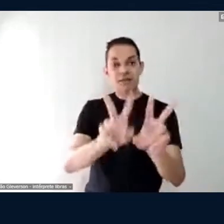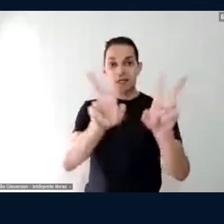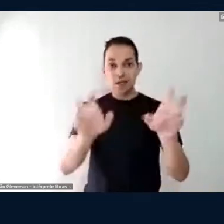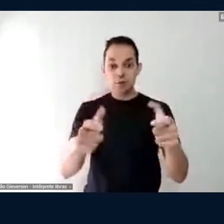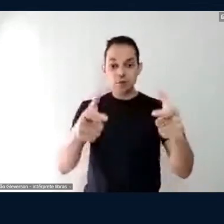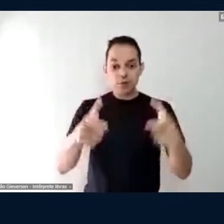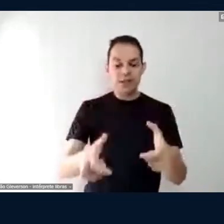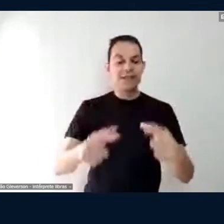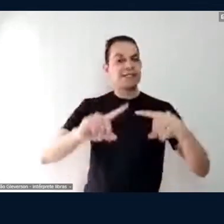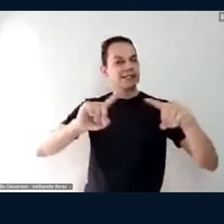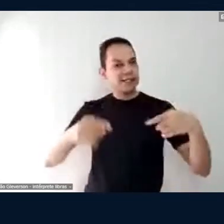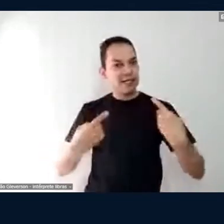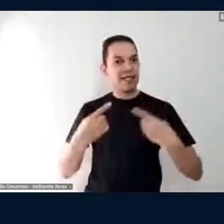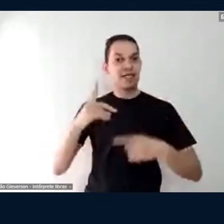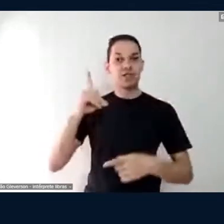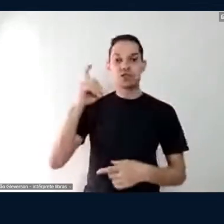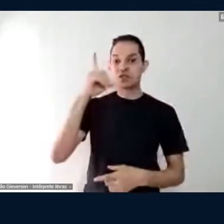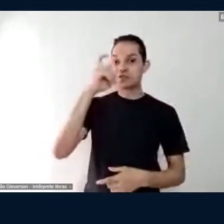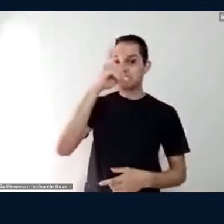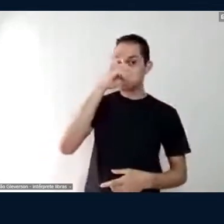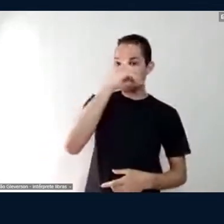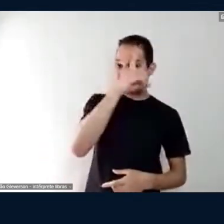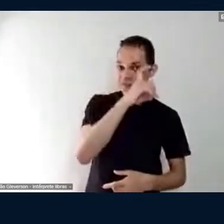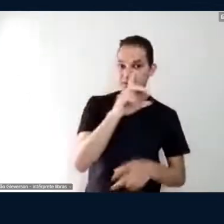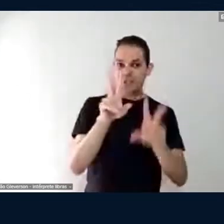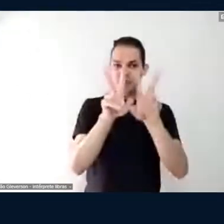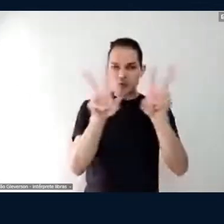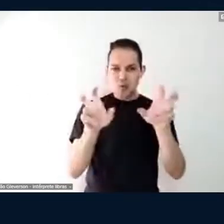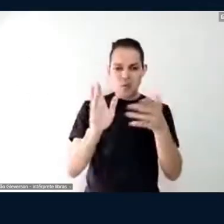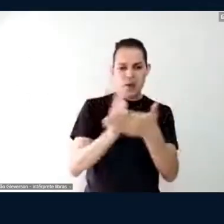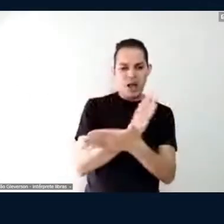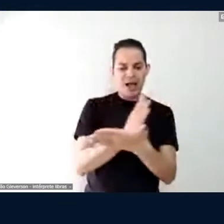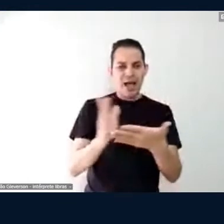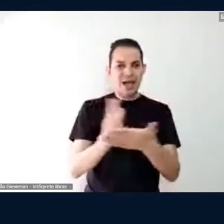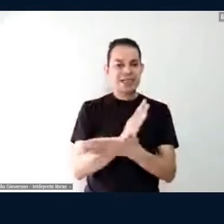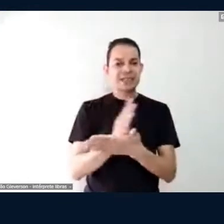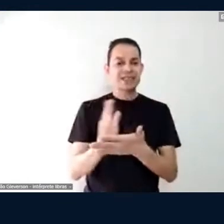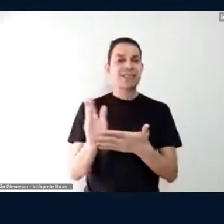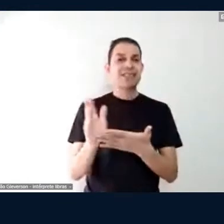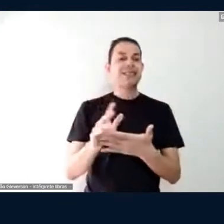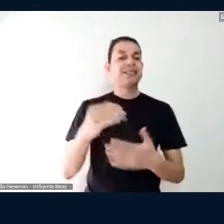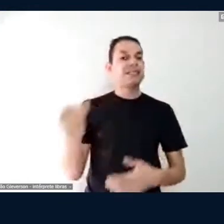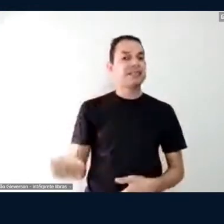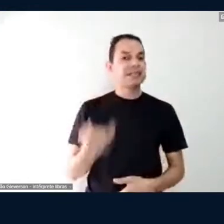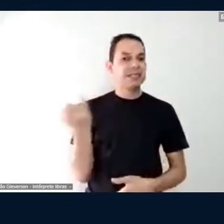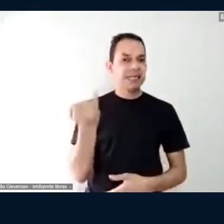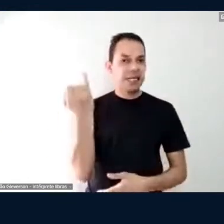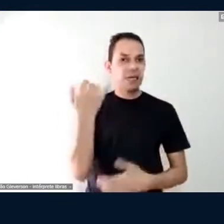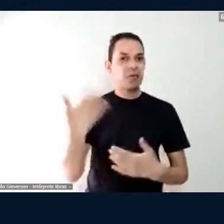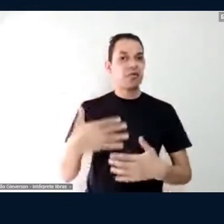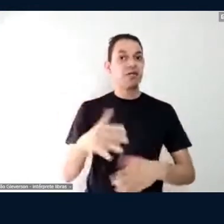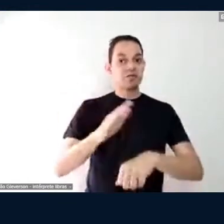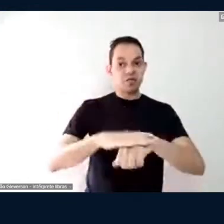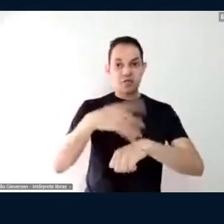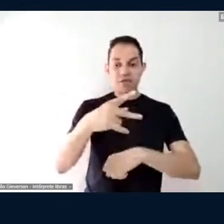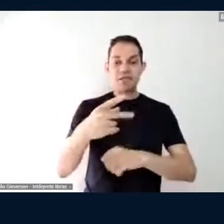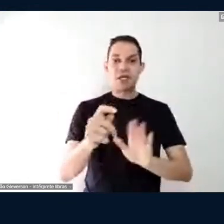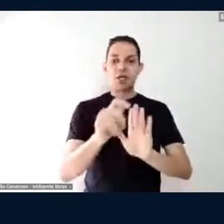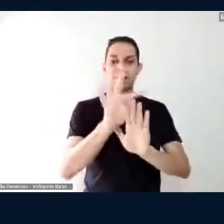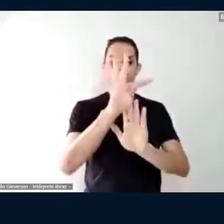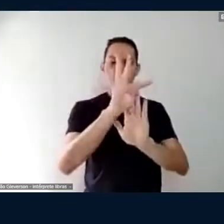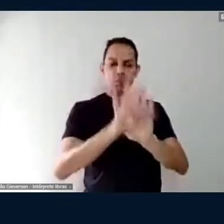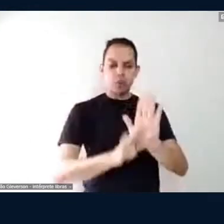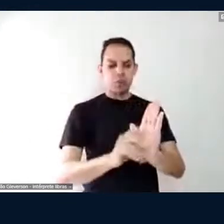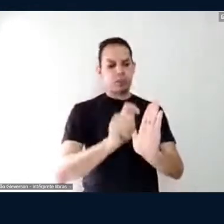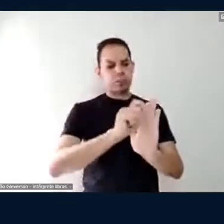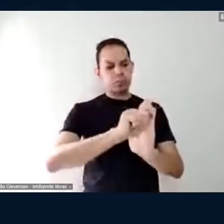desafiador a gente tocar em assuntos que são nevrálgicos e você trouxe uma elegância para o texto